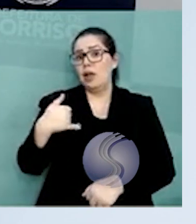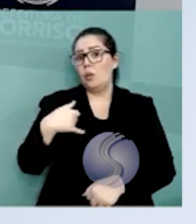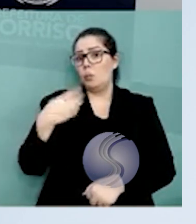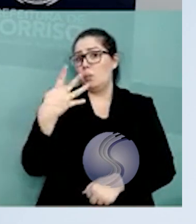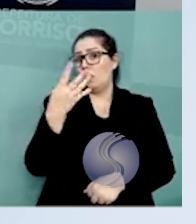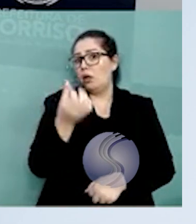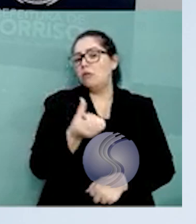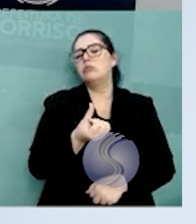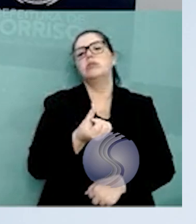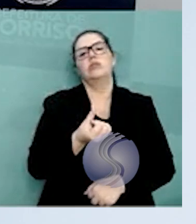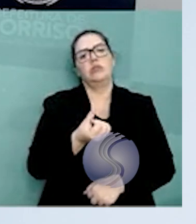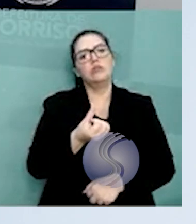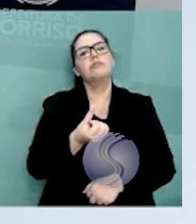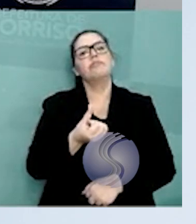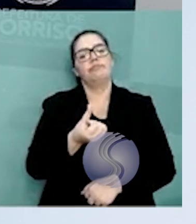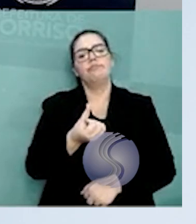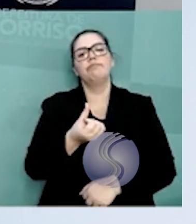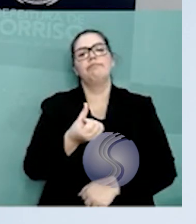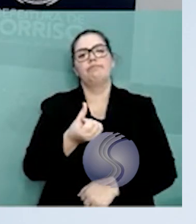No prontuário dele,